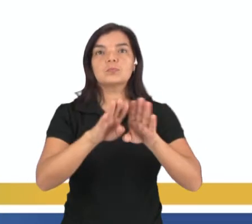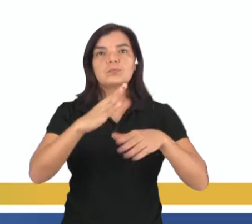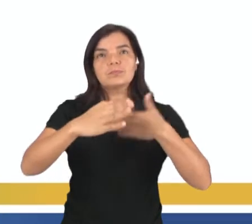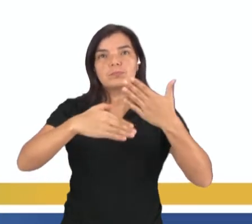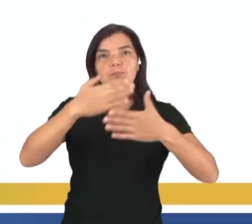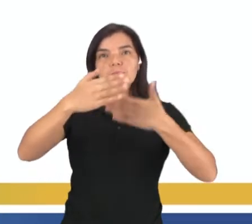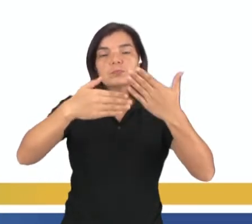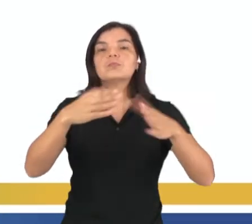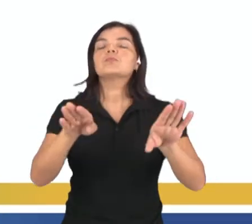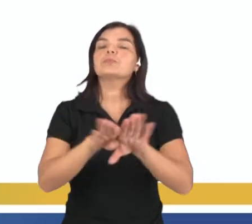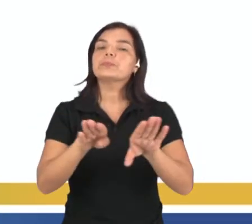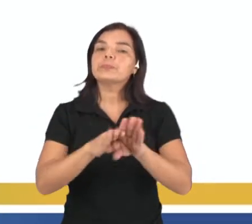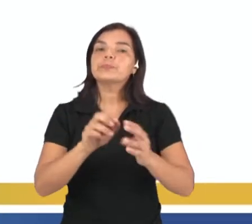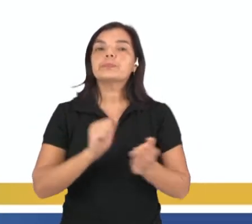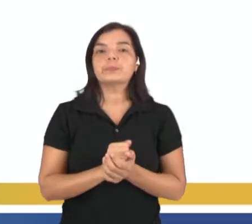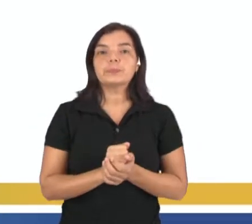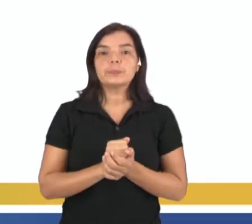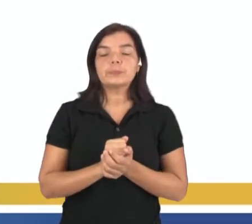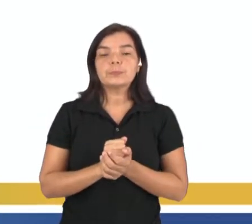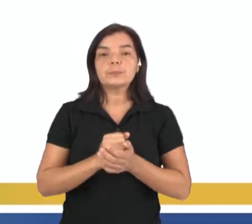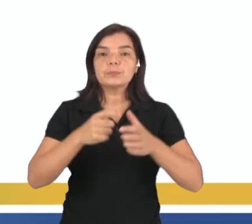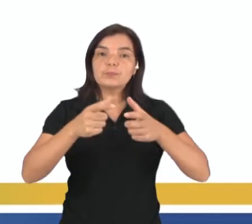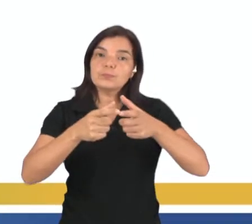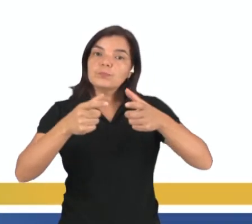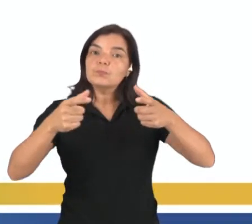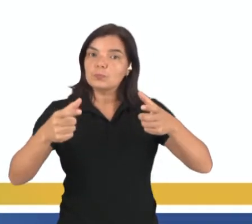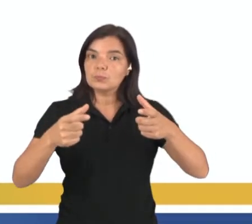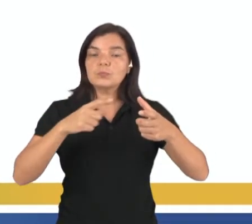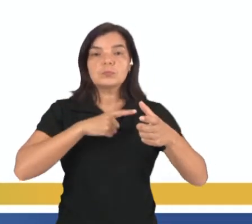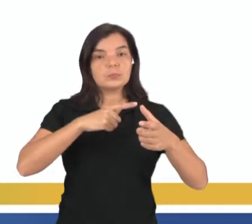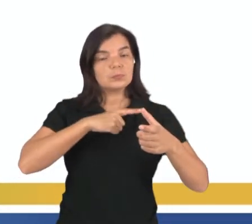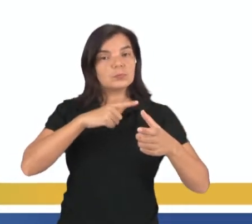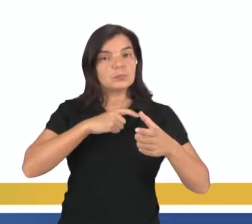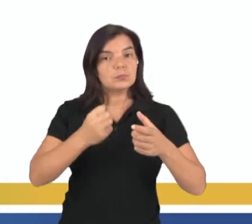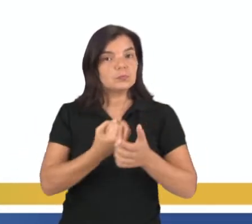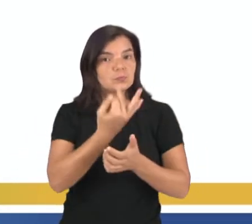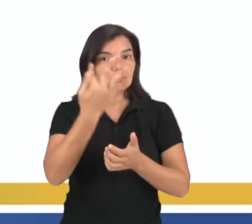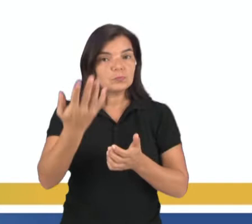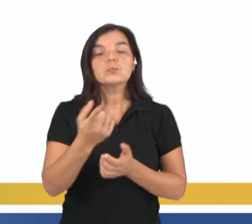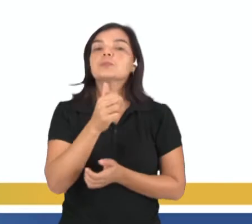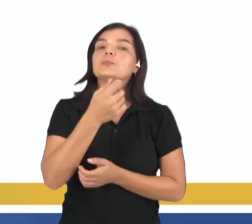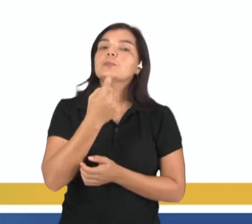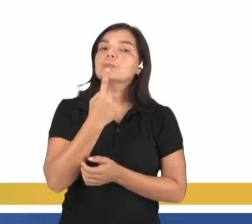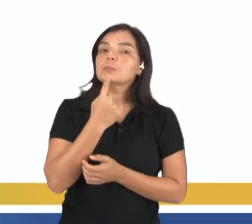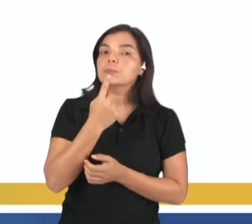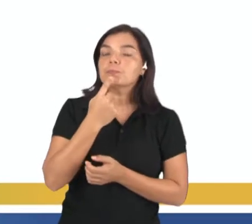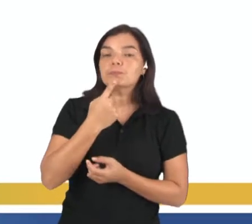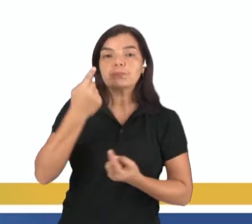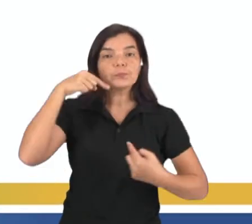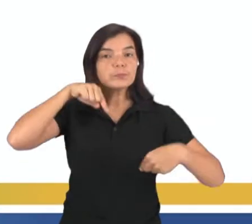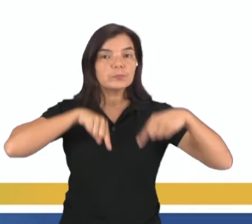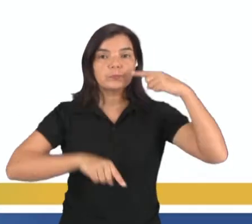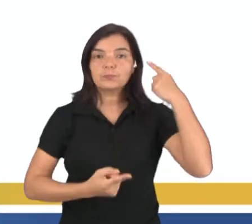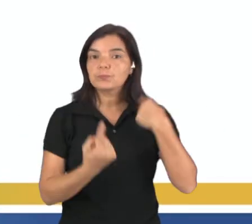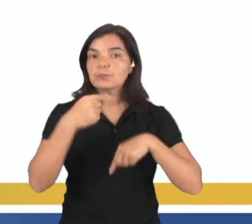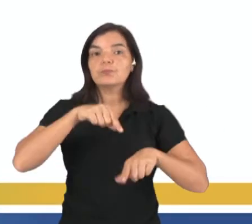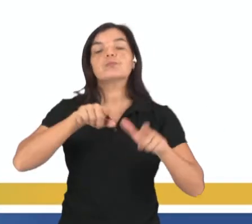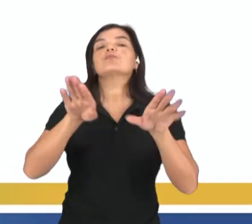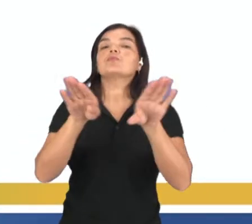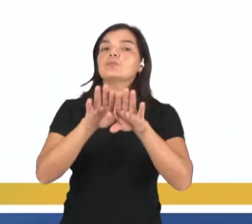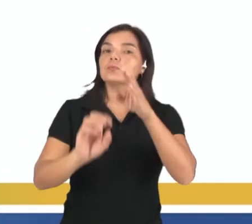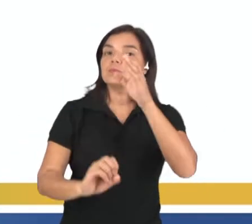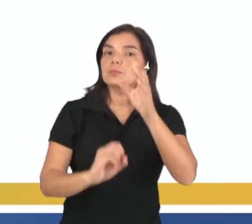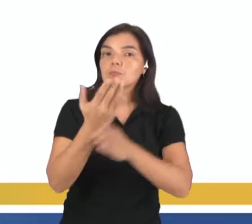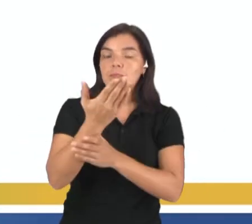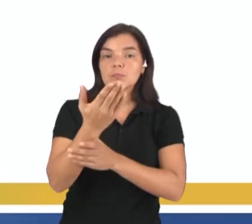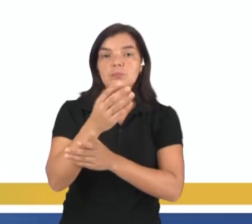medida que ele for se vascularizando, for tendo mais quantidade de sangue circulando ali, vai permitir com que